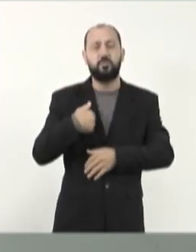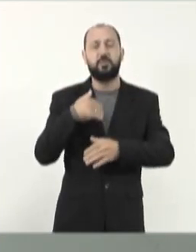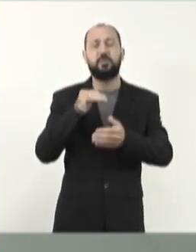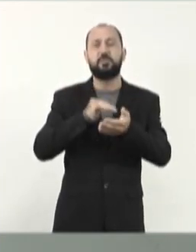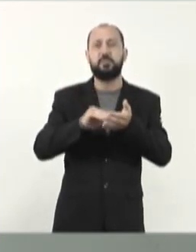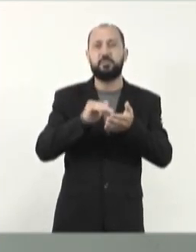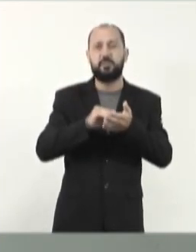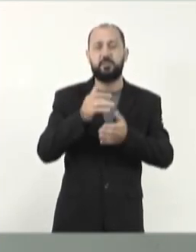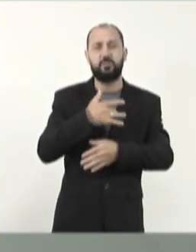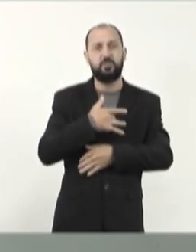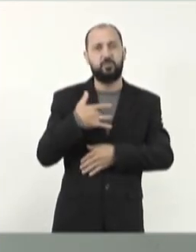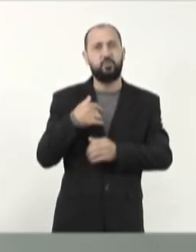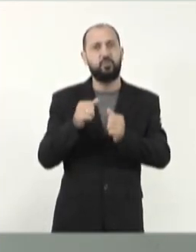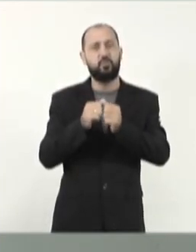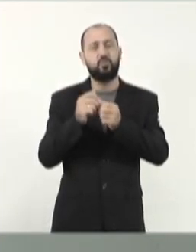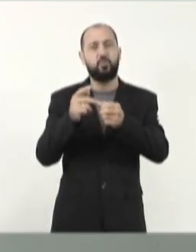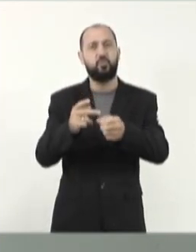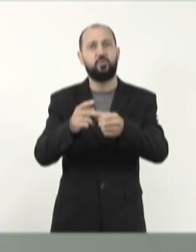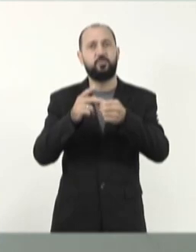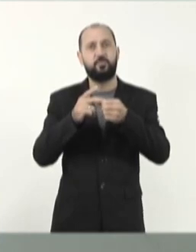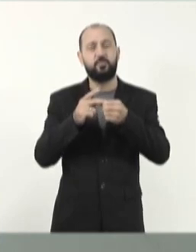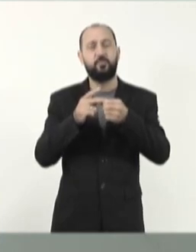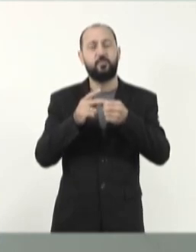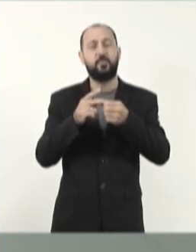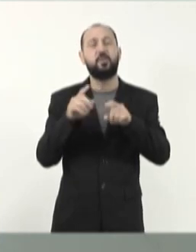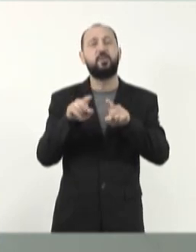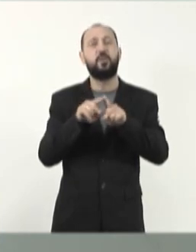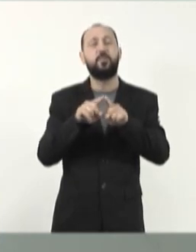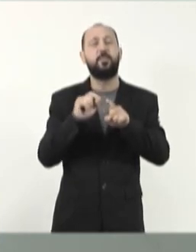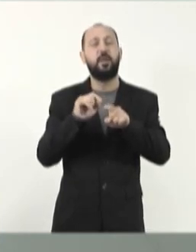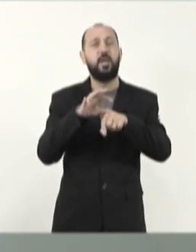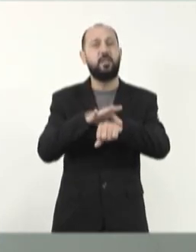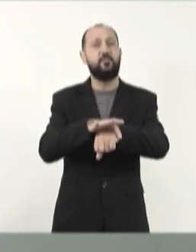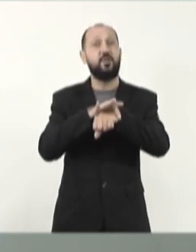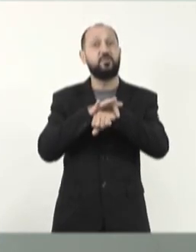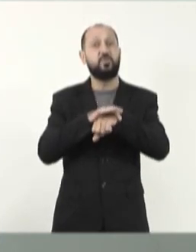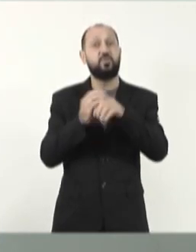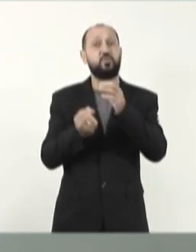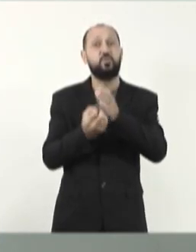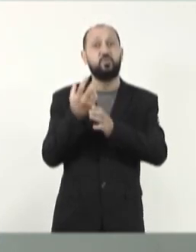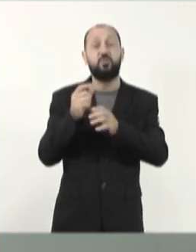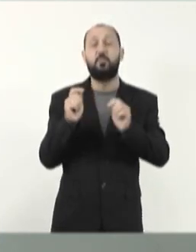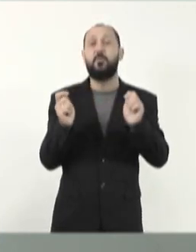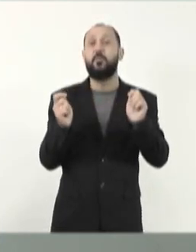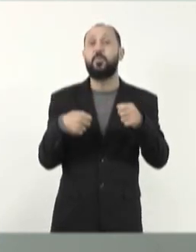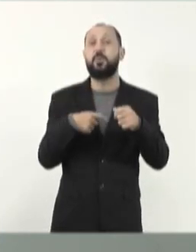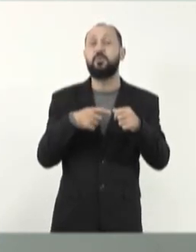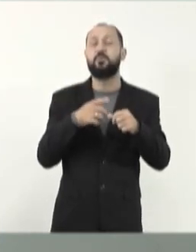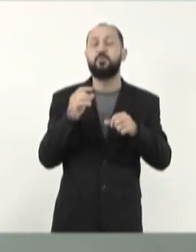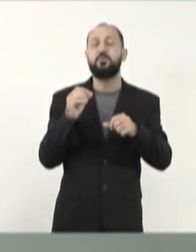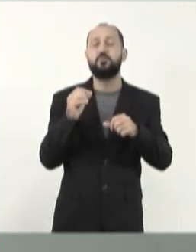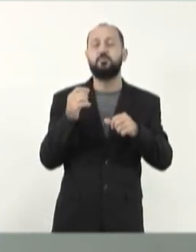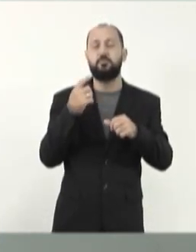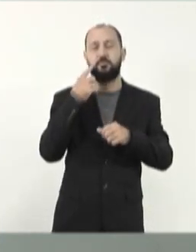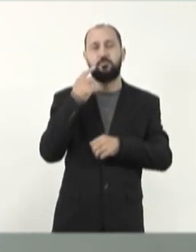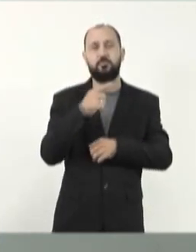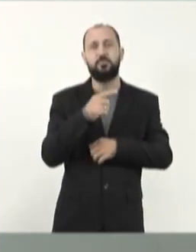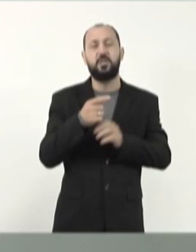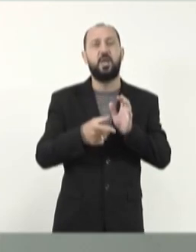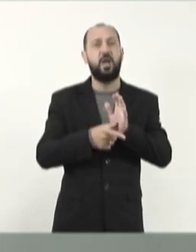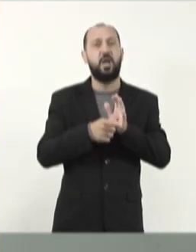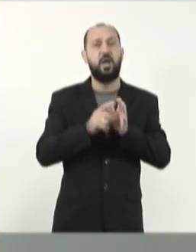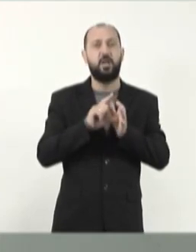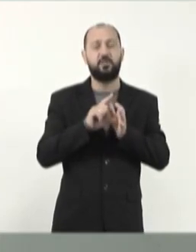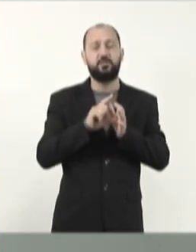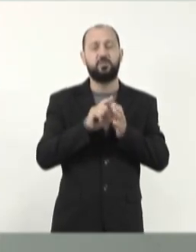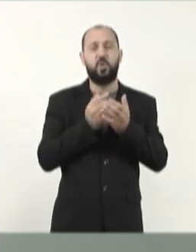de Saúde e com a Procuradoria-Geral do Estado e a Defensoria Pública do Estado para criar uma possibilidade, uma alternativa como essa, que